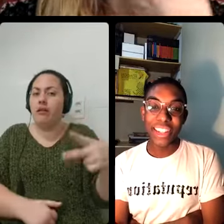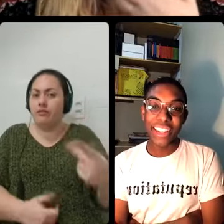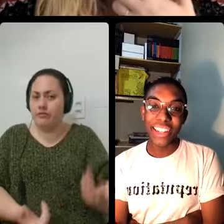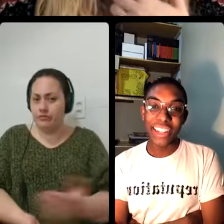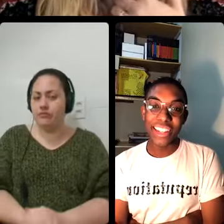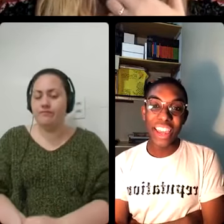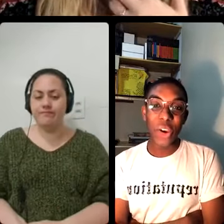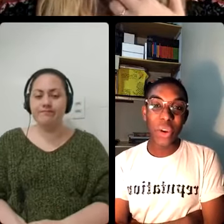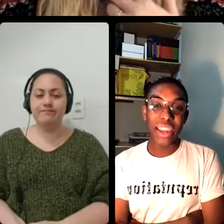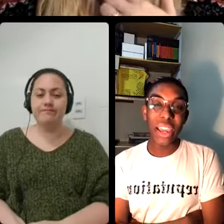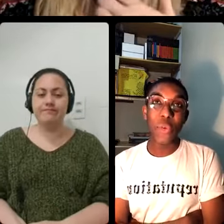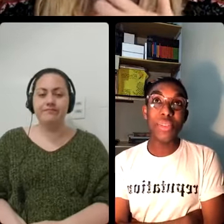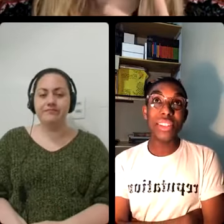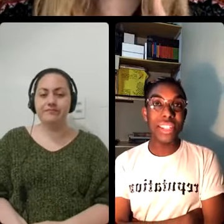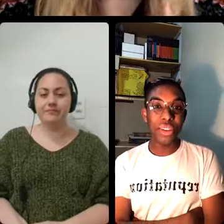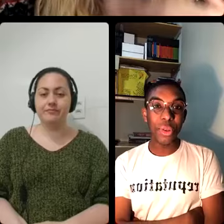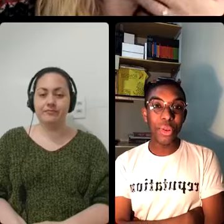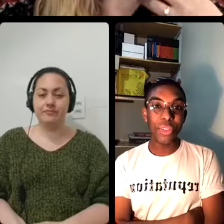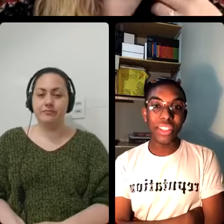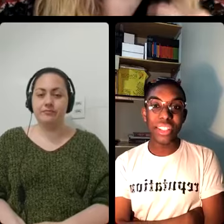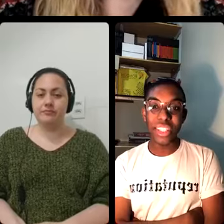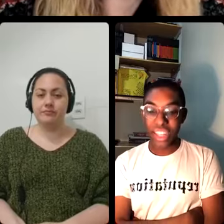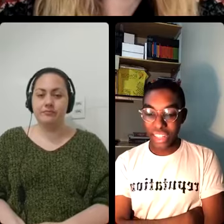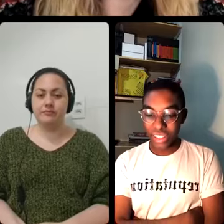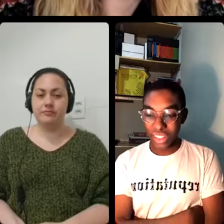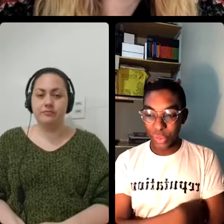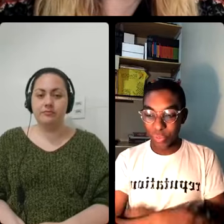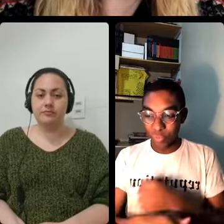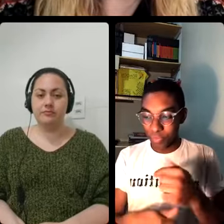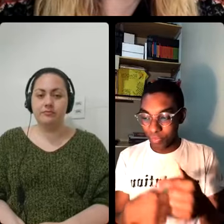Então, é um ciclo que